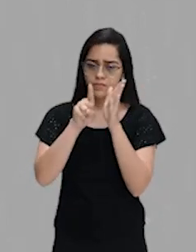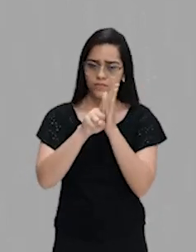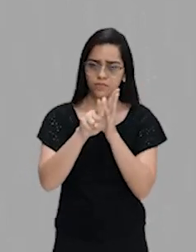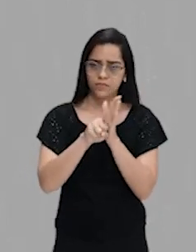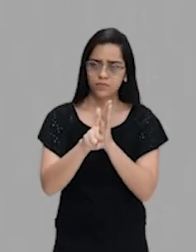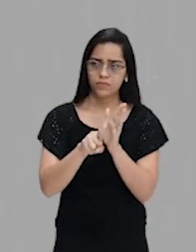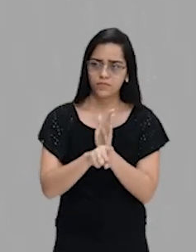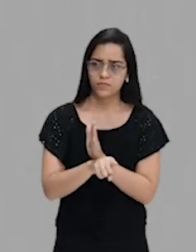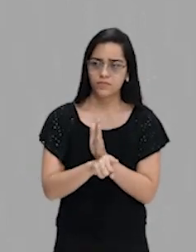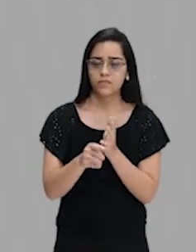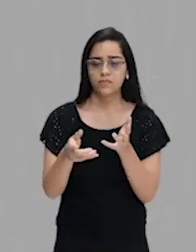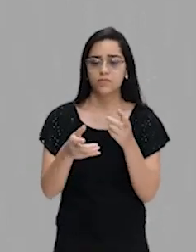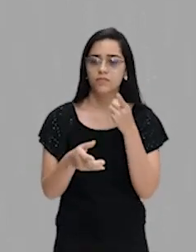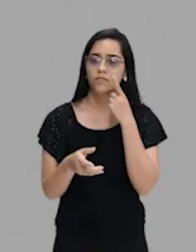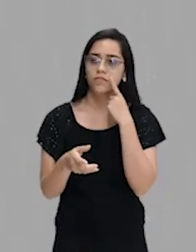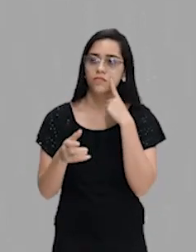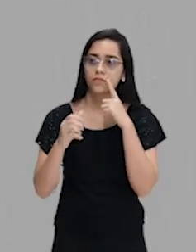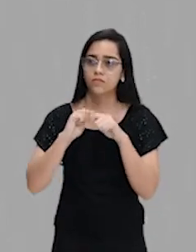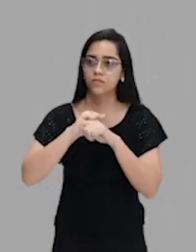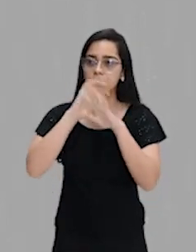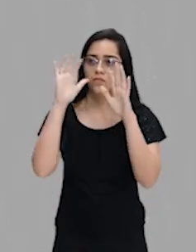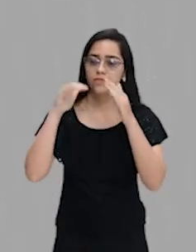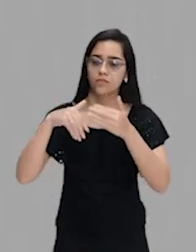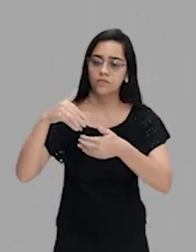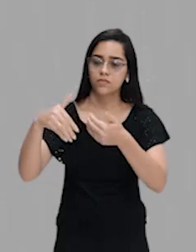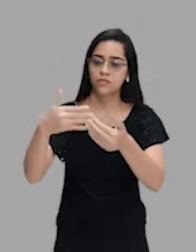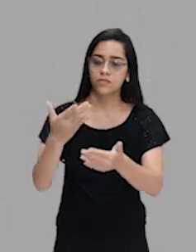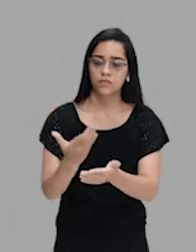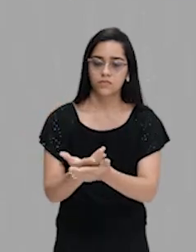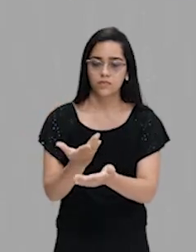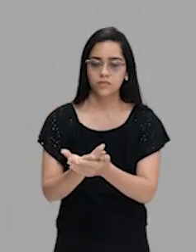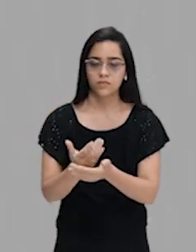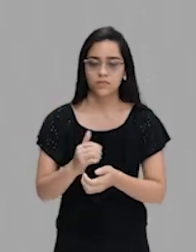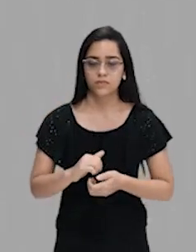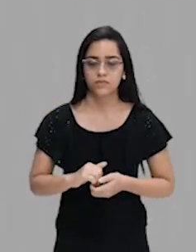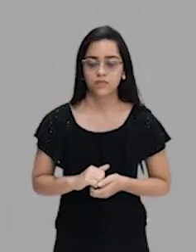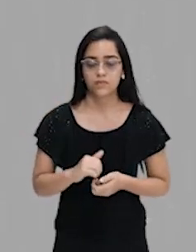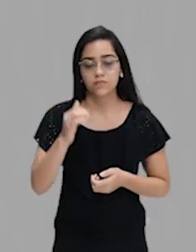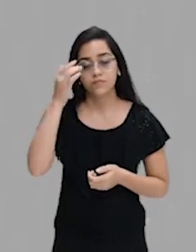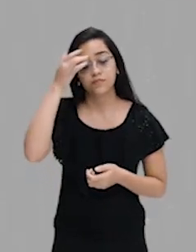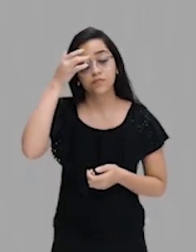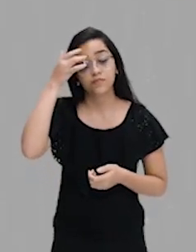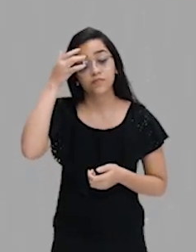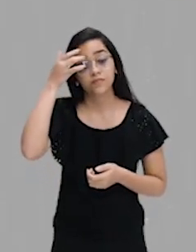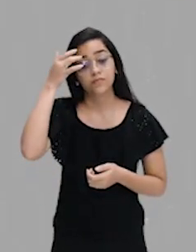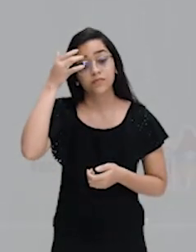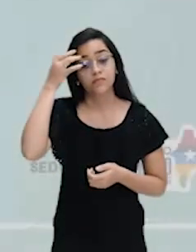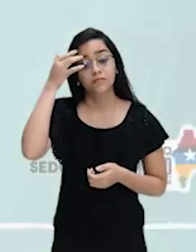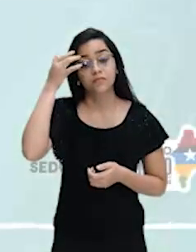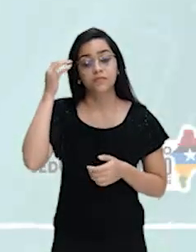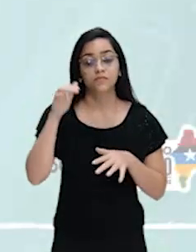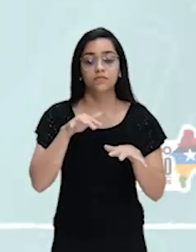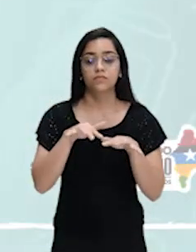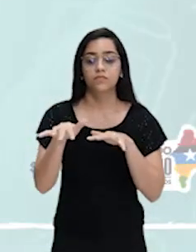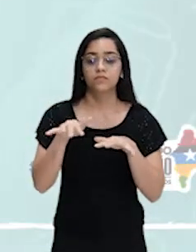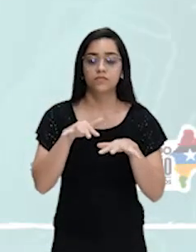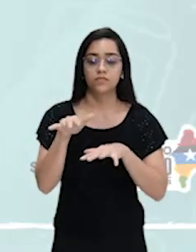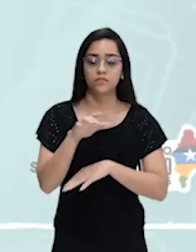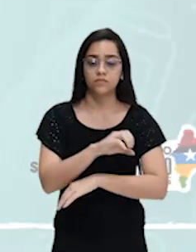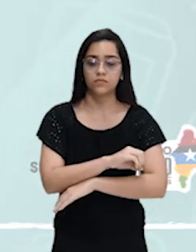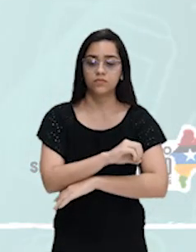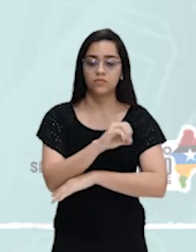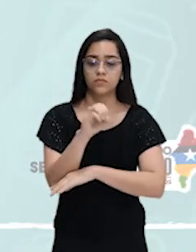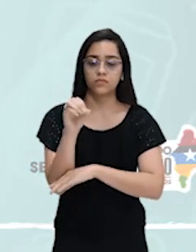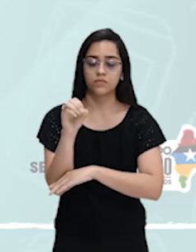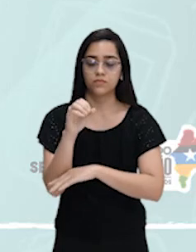anotar as perguntas e tentar tirar as dúvidas aí no decorrer da aula. Então, vamos lá. Movimento diurno dos astros,